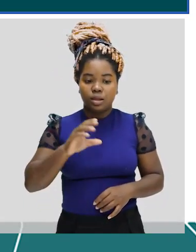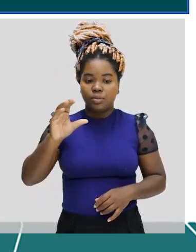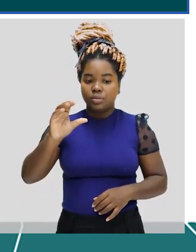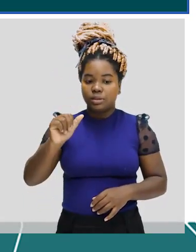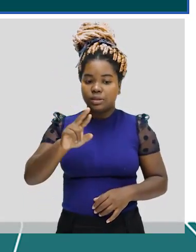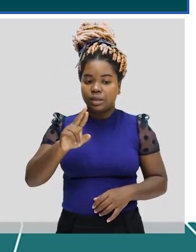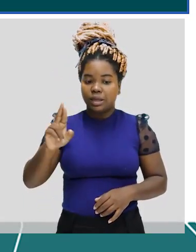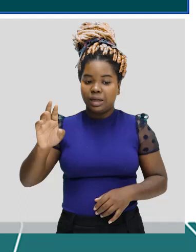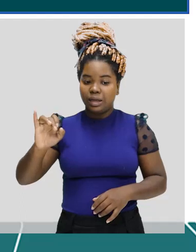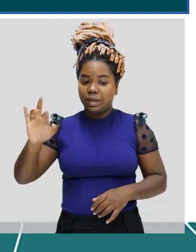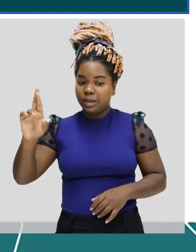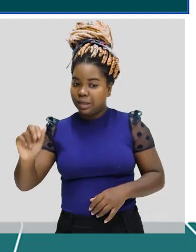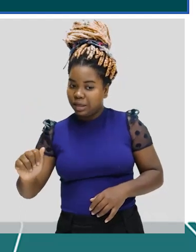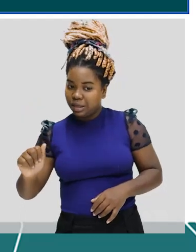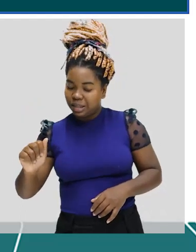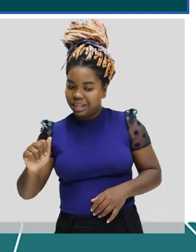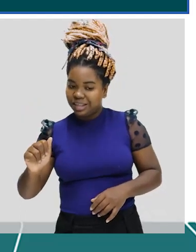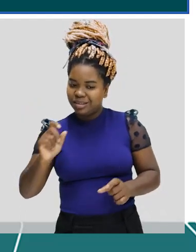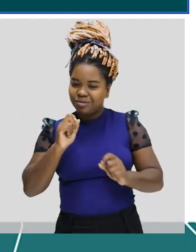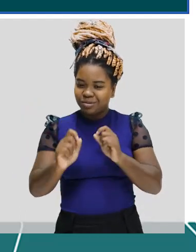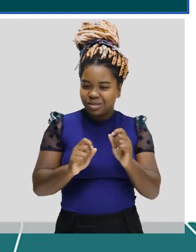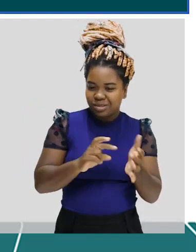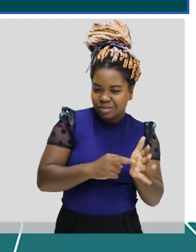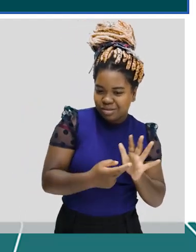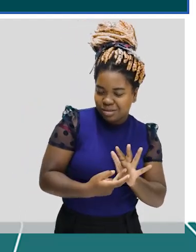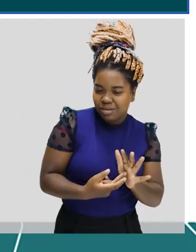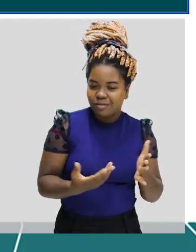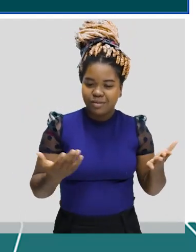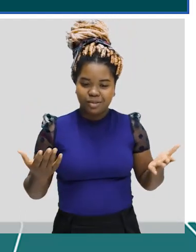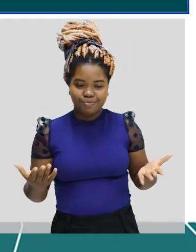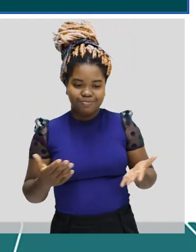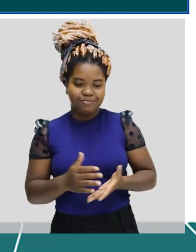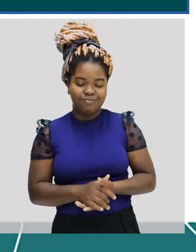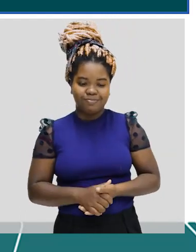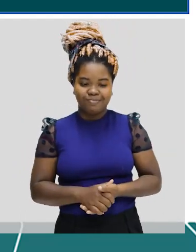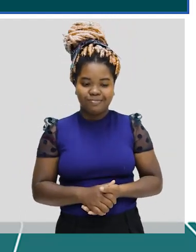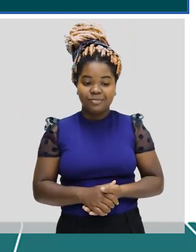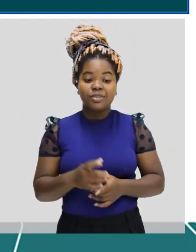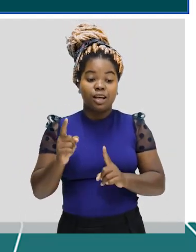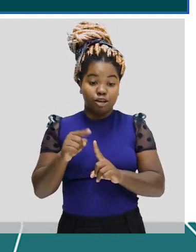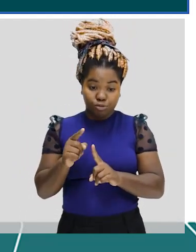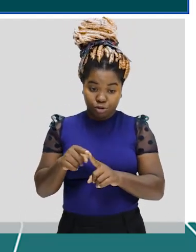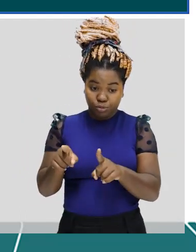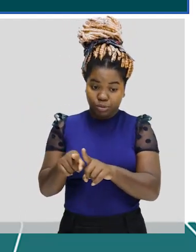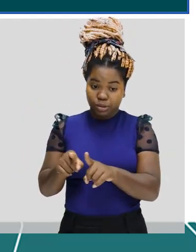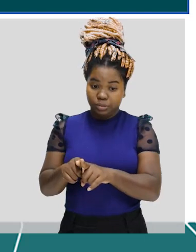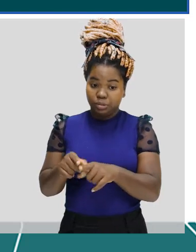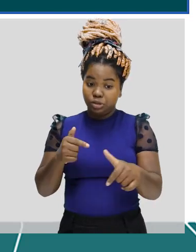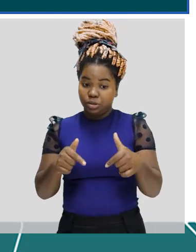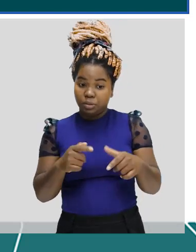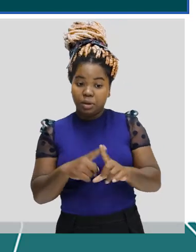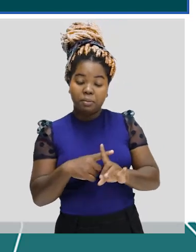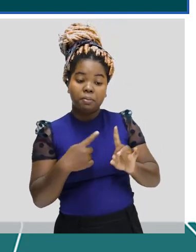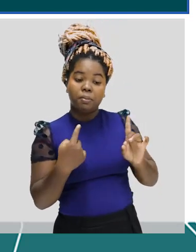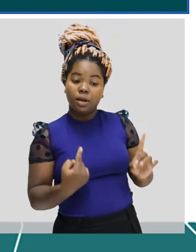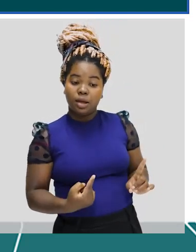O que a carreira se refere ou qual é a definição de carreira? É uma ocupação em que a